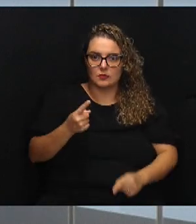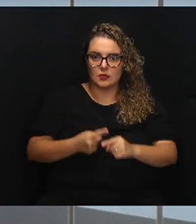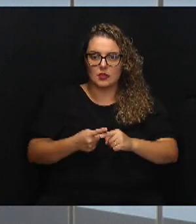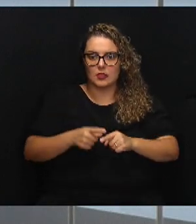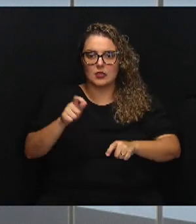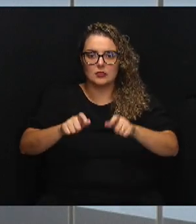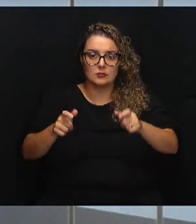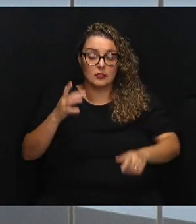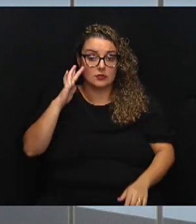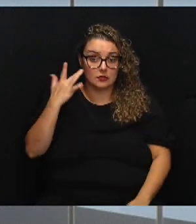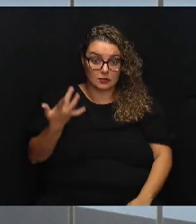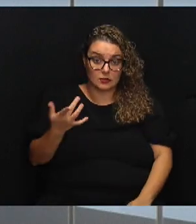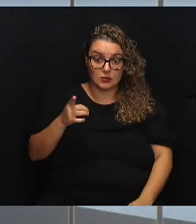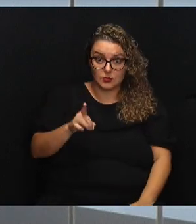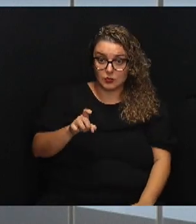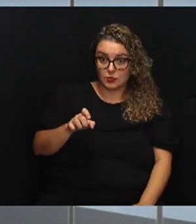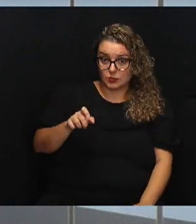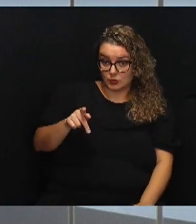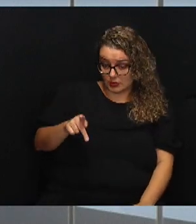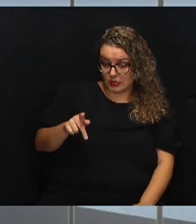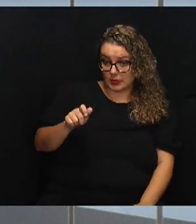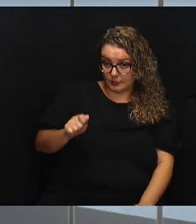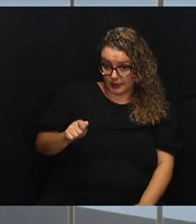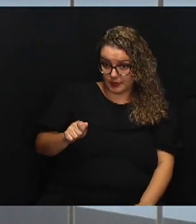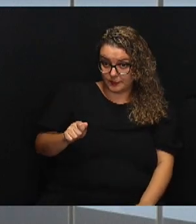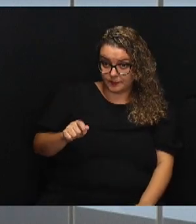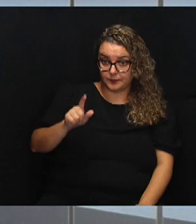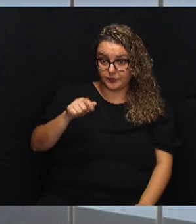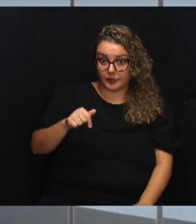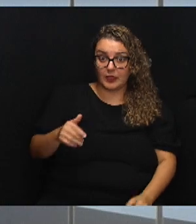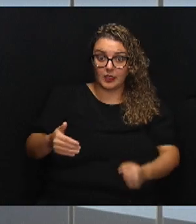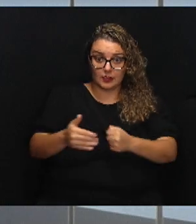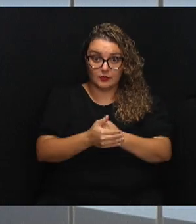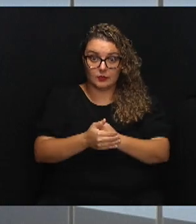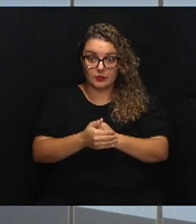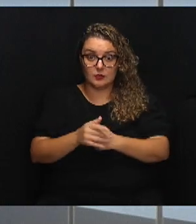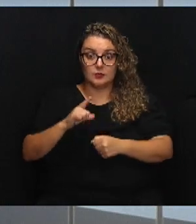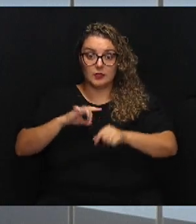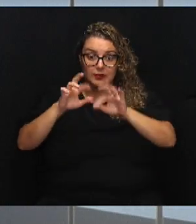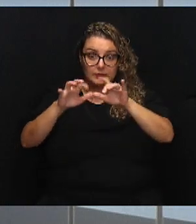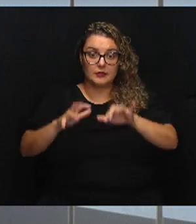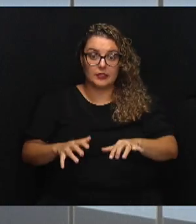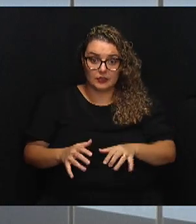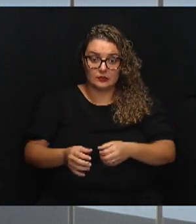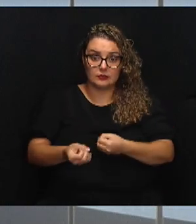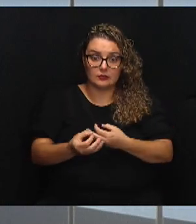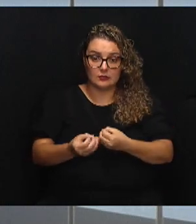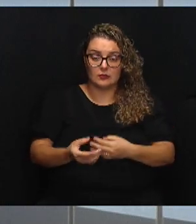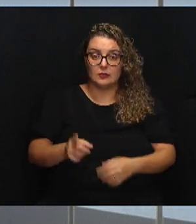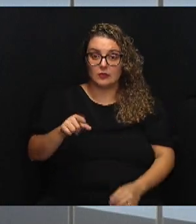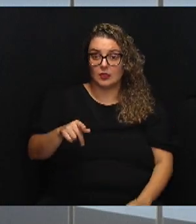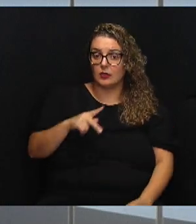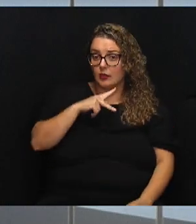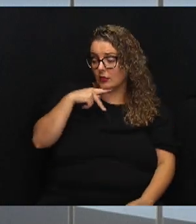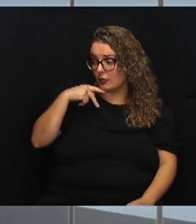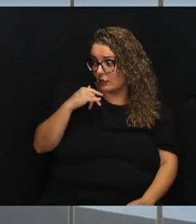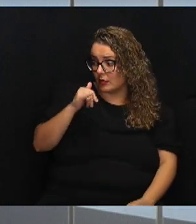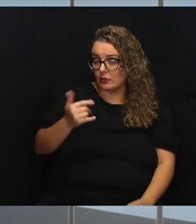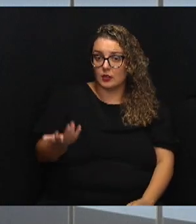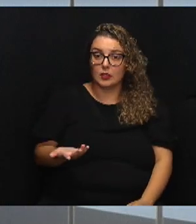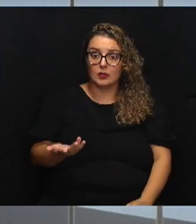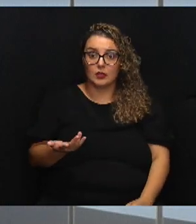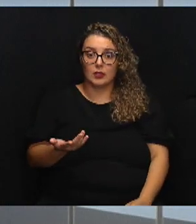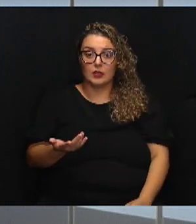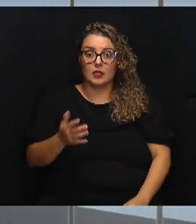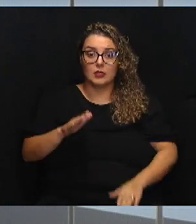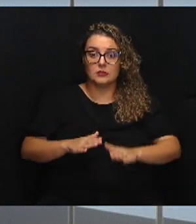vezes não sabem que o DEPA é uma modalidade anônima, embora você preencha. Porque é bem pelo que o Permínio colocou. Às vezes a pessoa mora